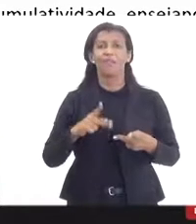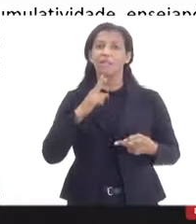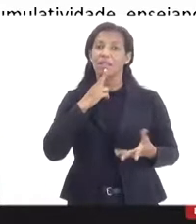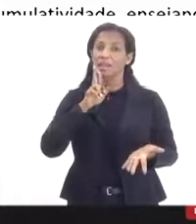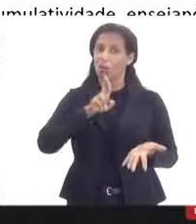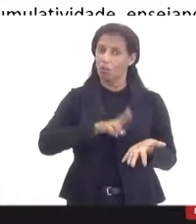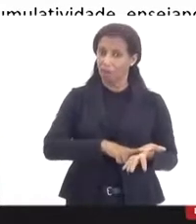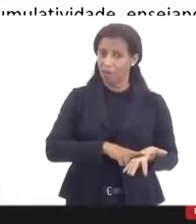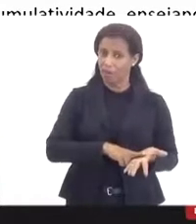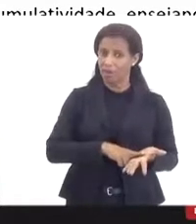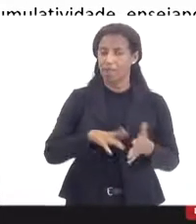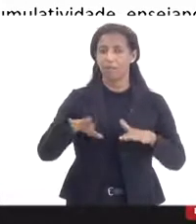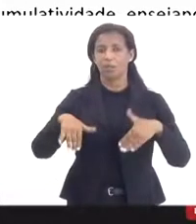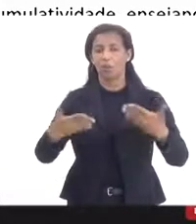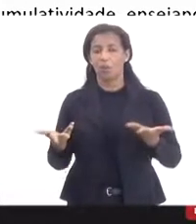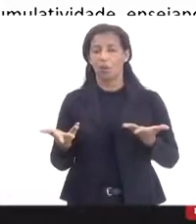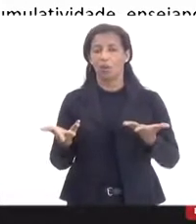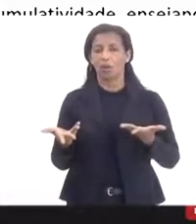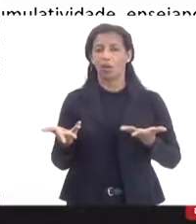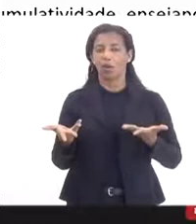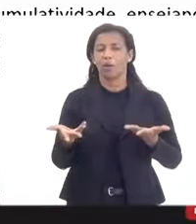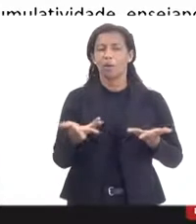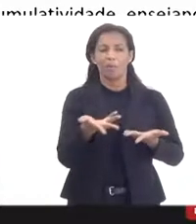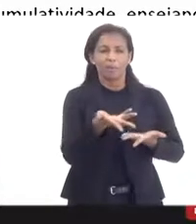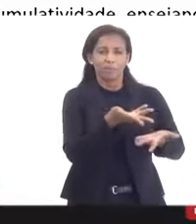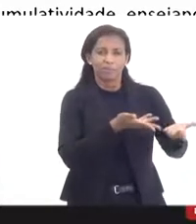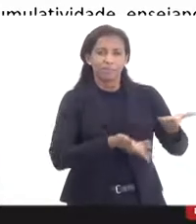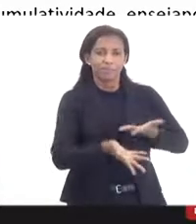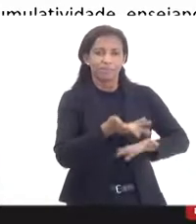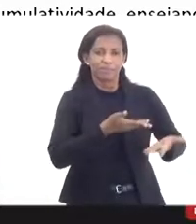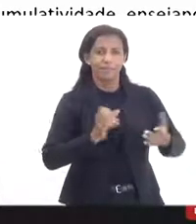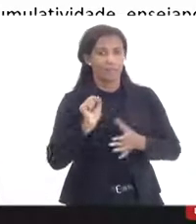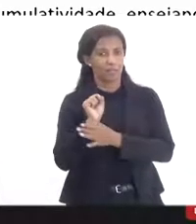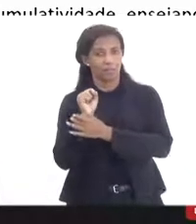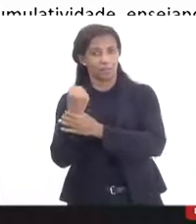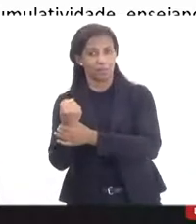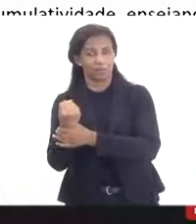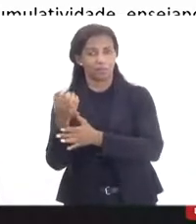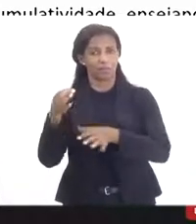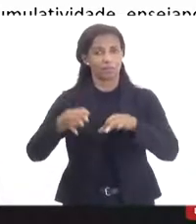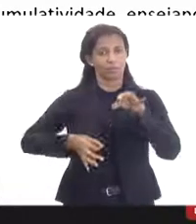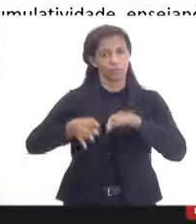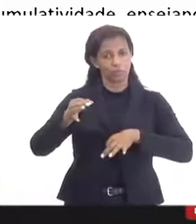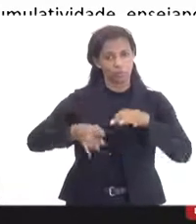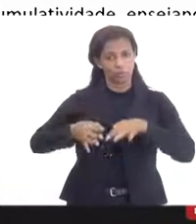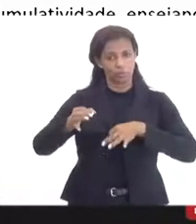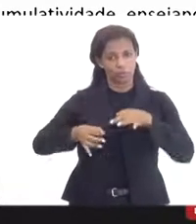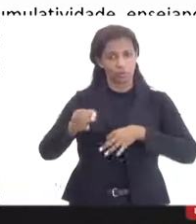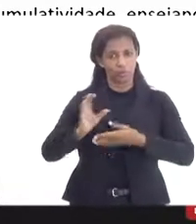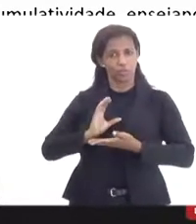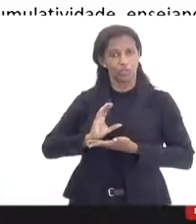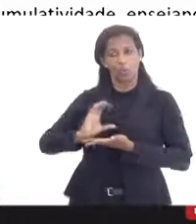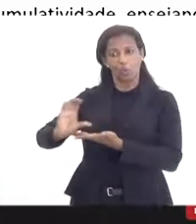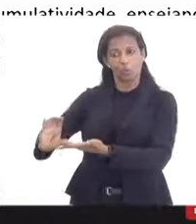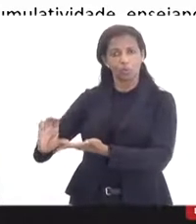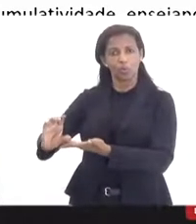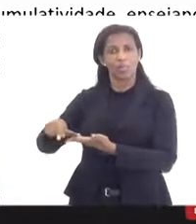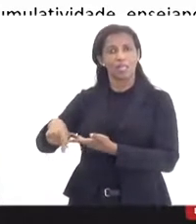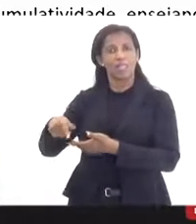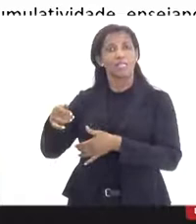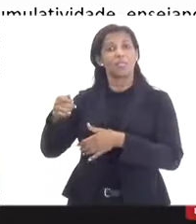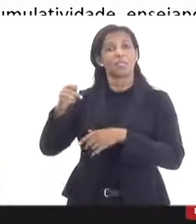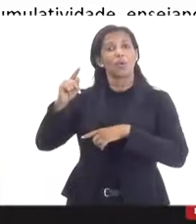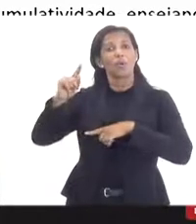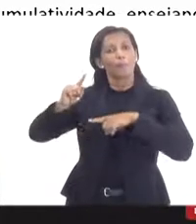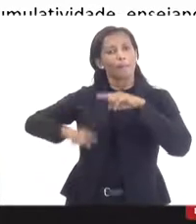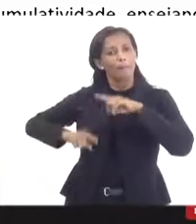reconhece, coloca uma pacificação social, traz uma segurança jurídica para o contribuinte, no sentido de que esses produtos químicos dão